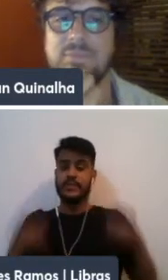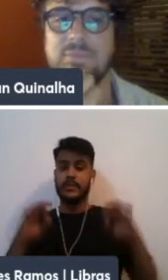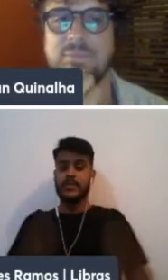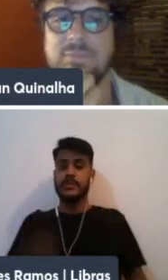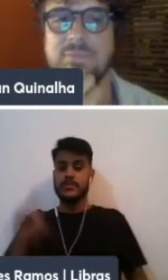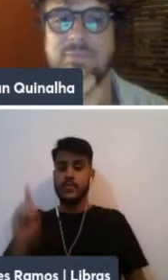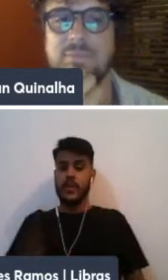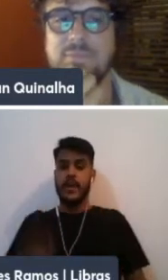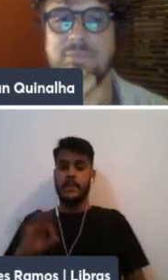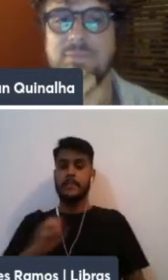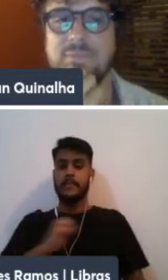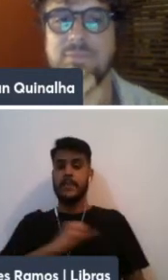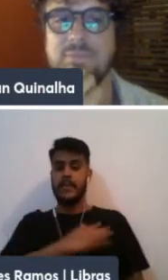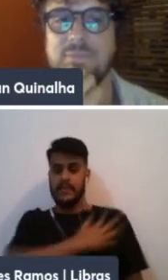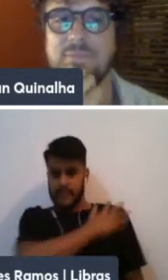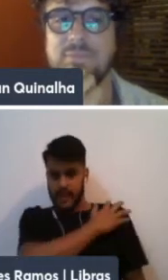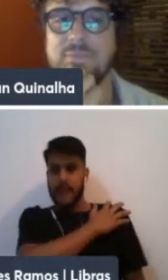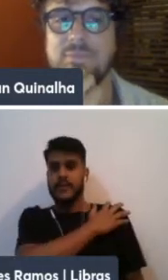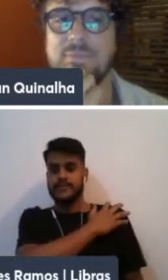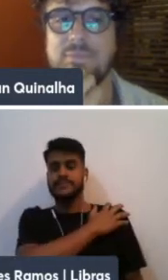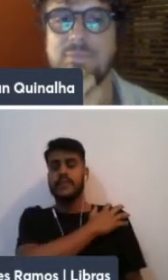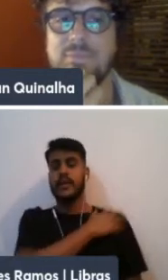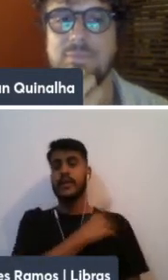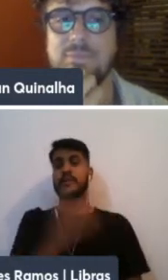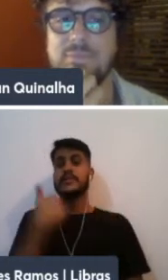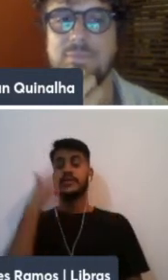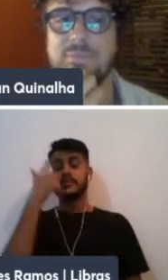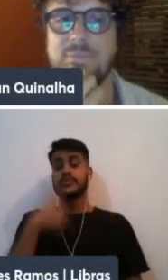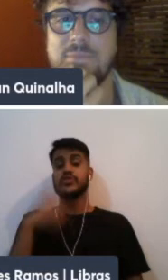militar, aquele regime militar, havia